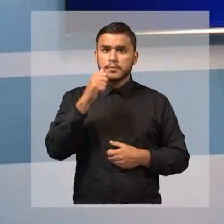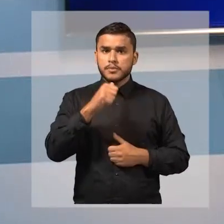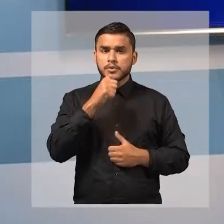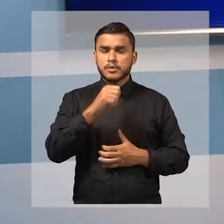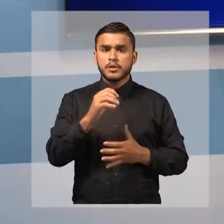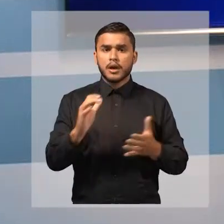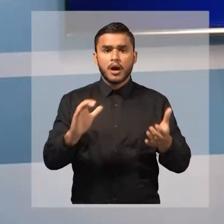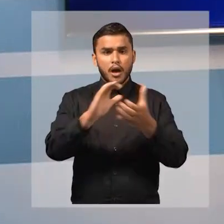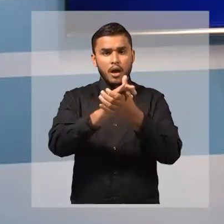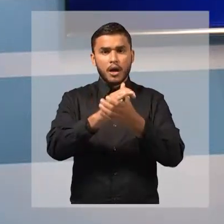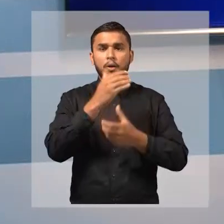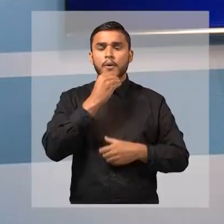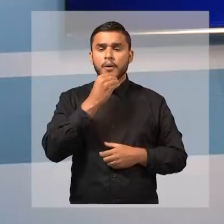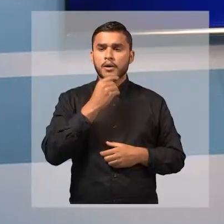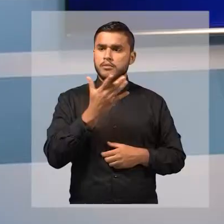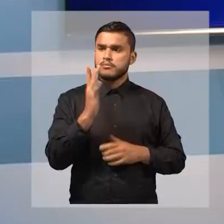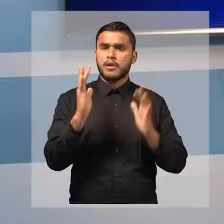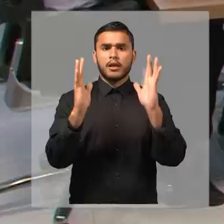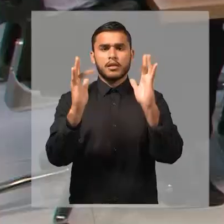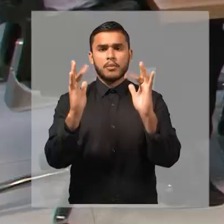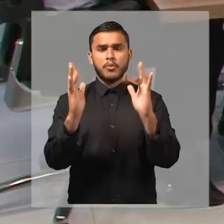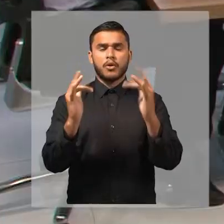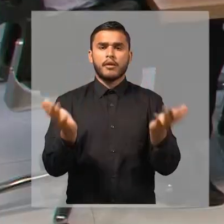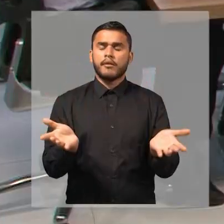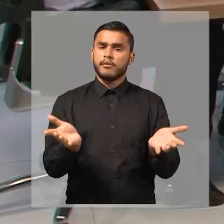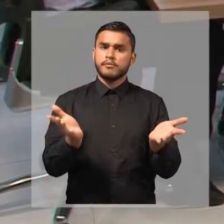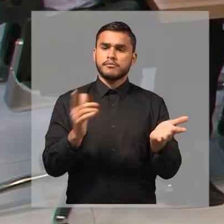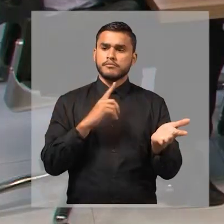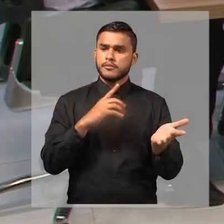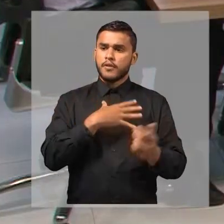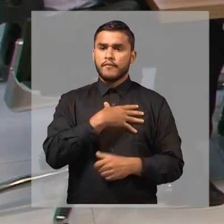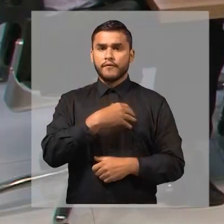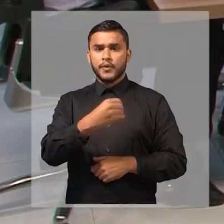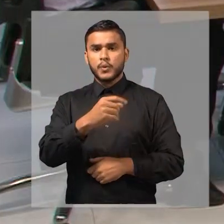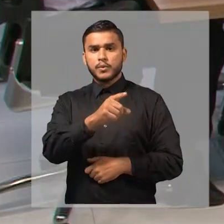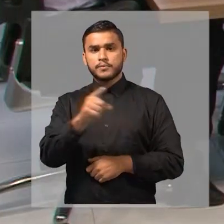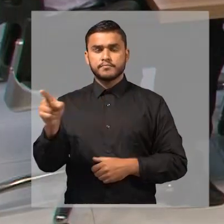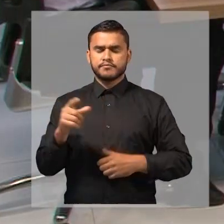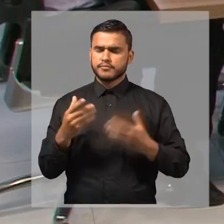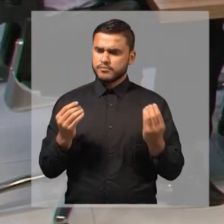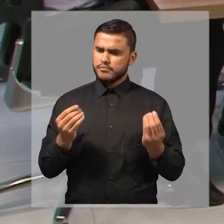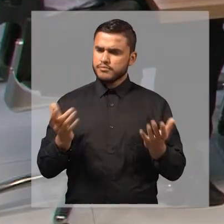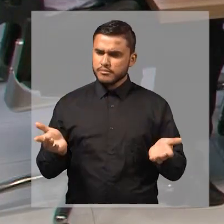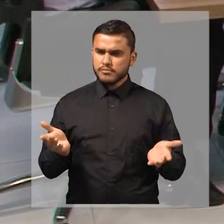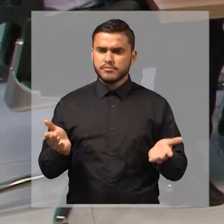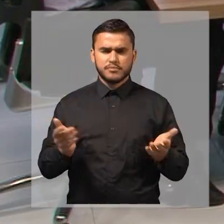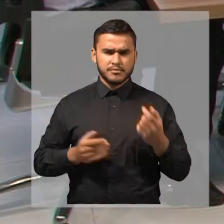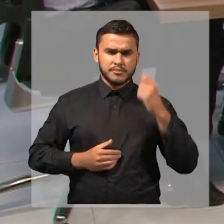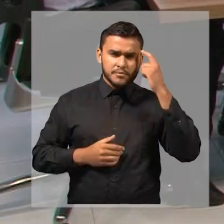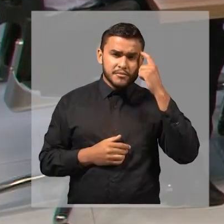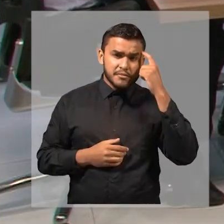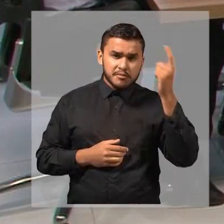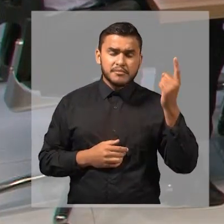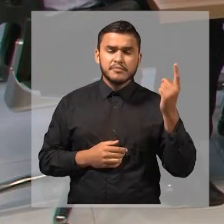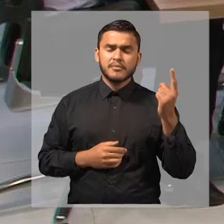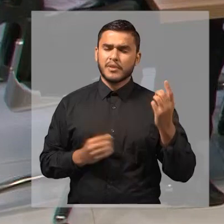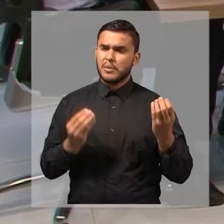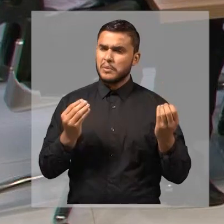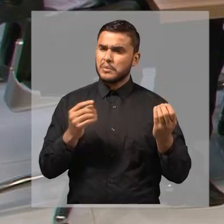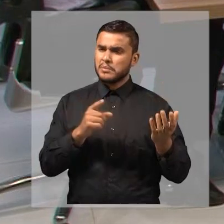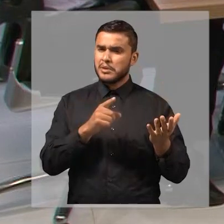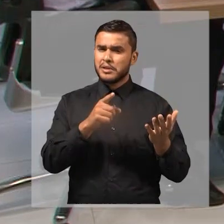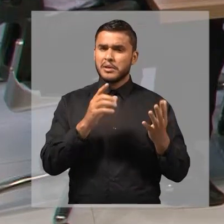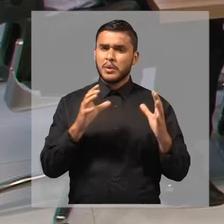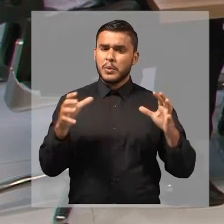né? Filho, namorado. Né? Veja como é que fica diante, né, dos seus